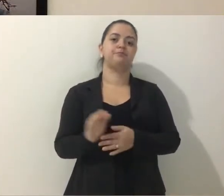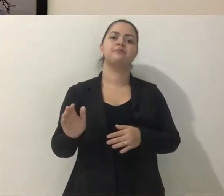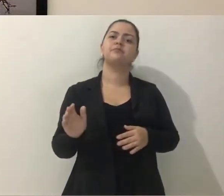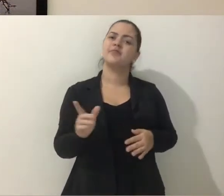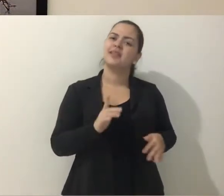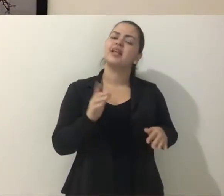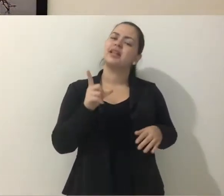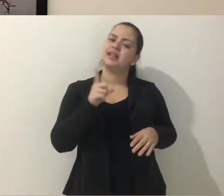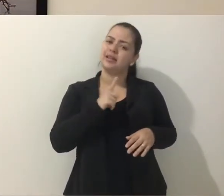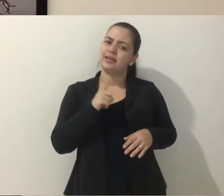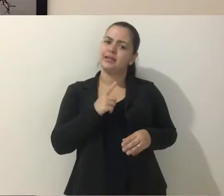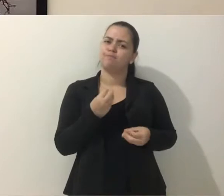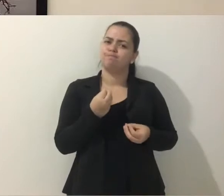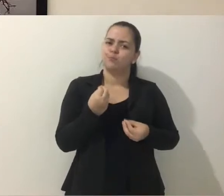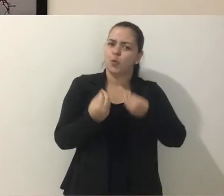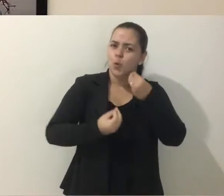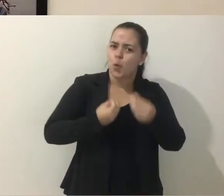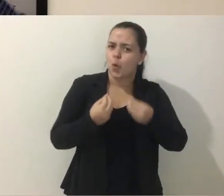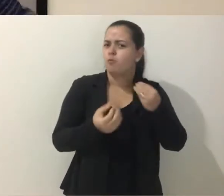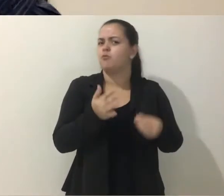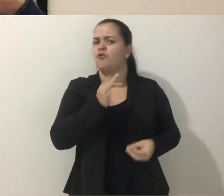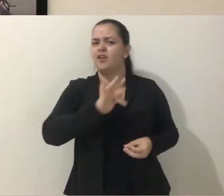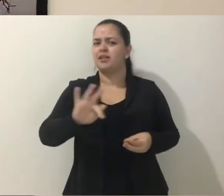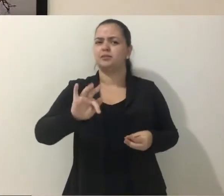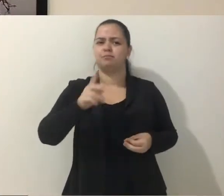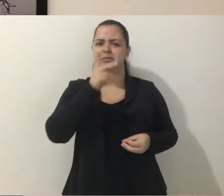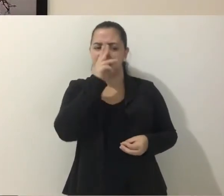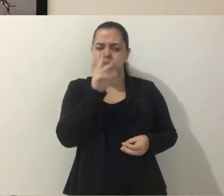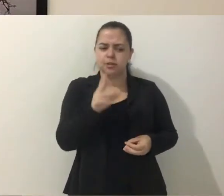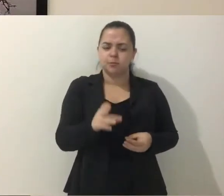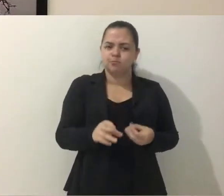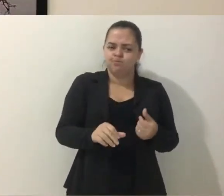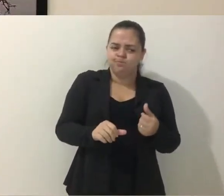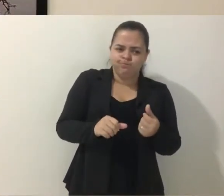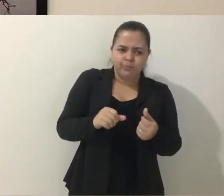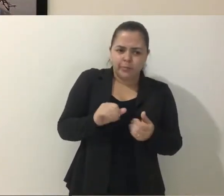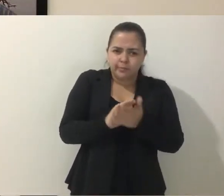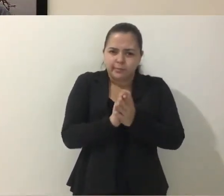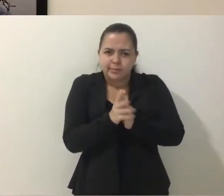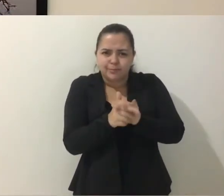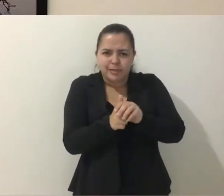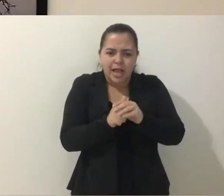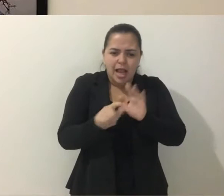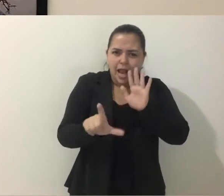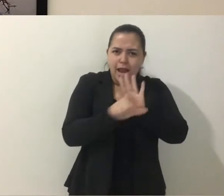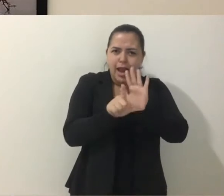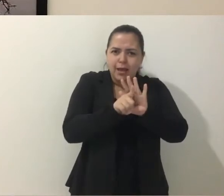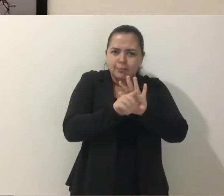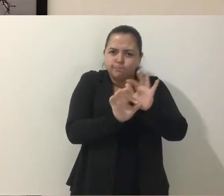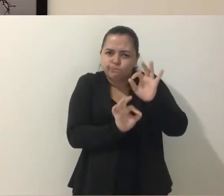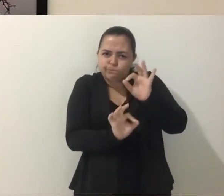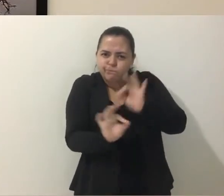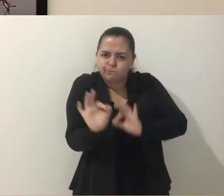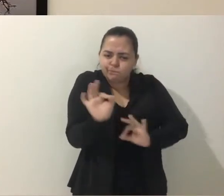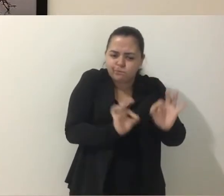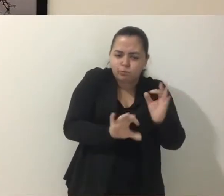como eles eram especialistas em distorcer a lei, fazendo a sua interpretação